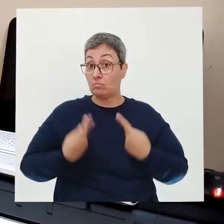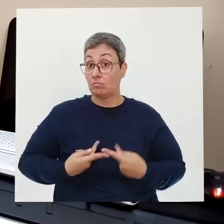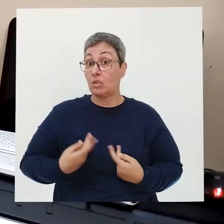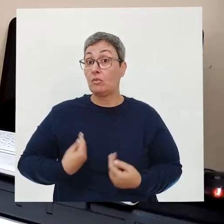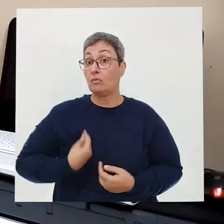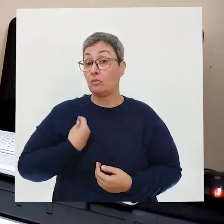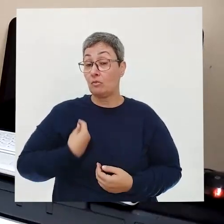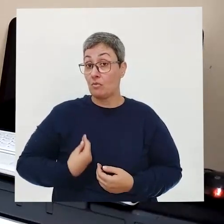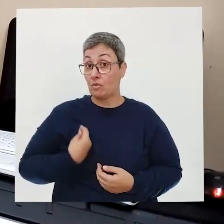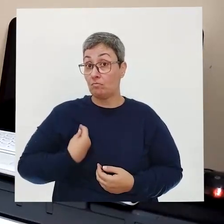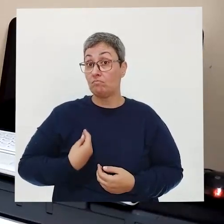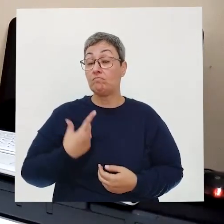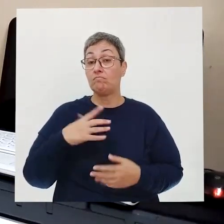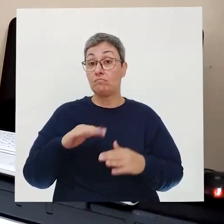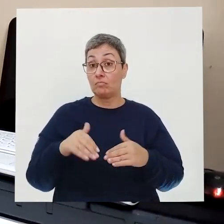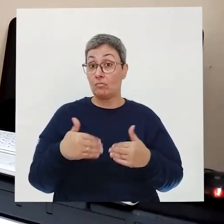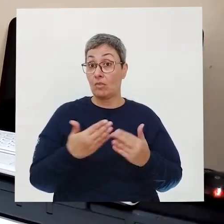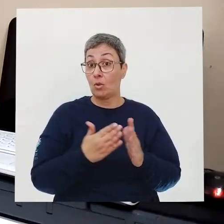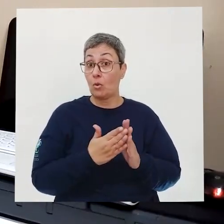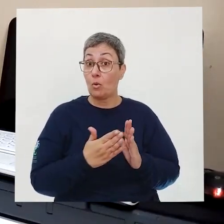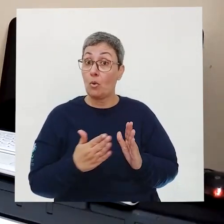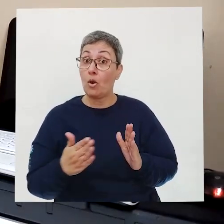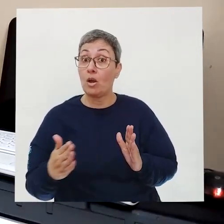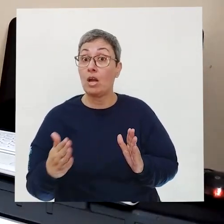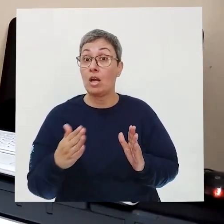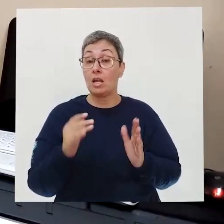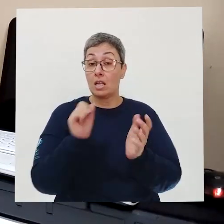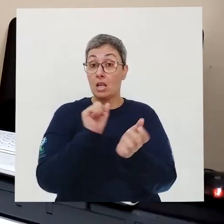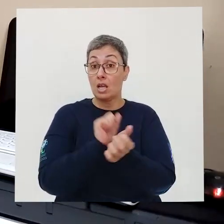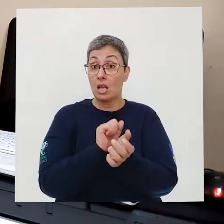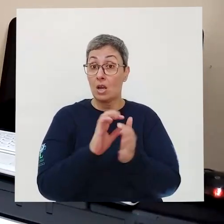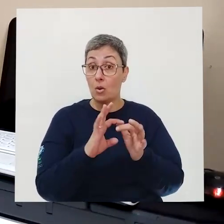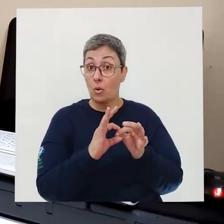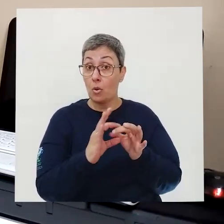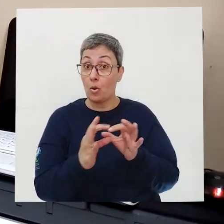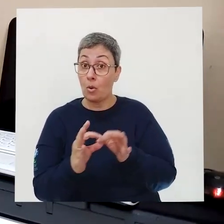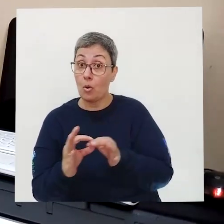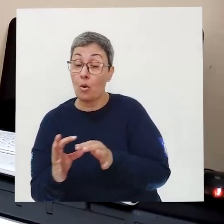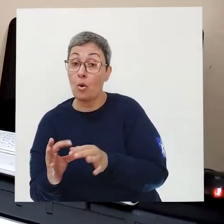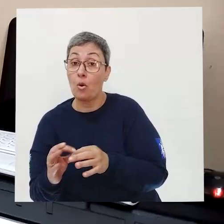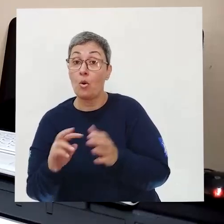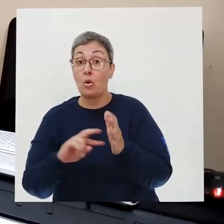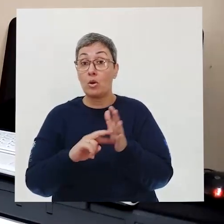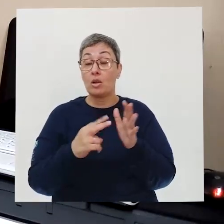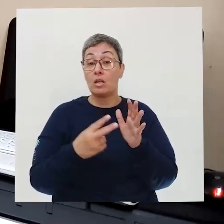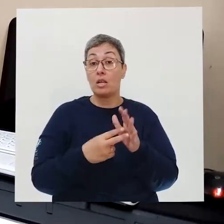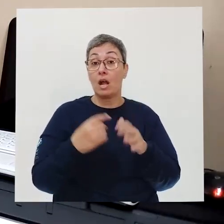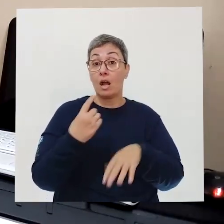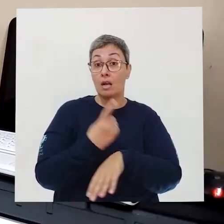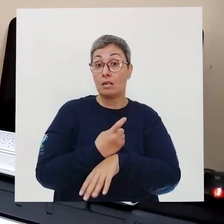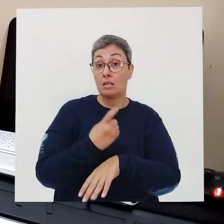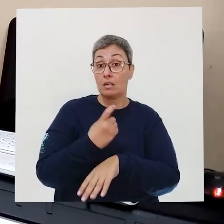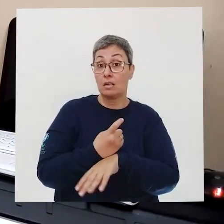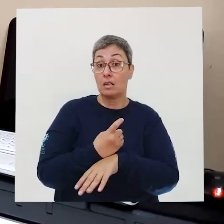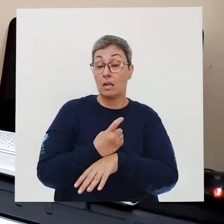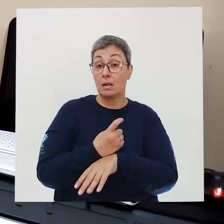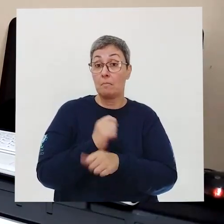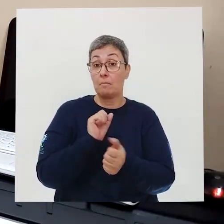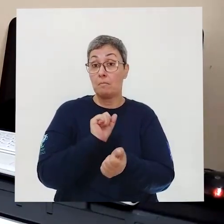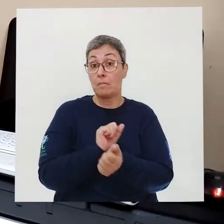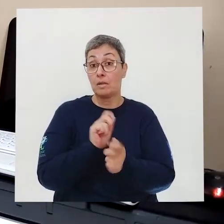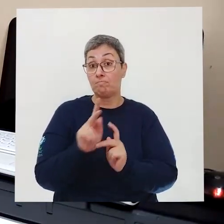vivem. Enquanto que as correntes significavam a ignorância que prende